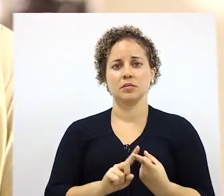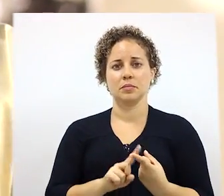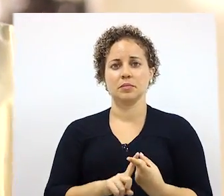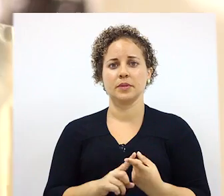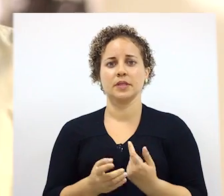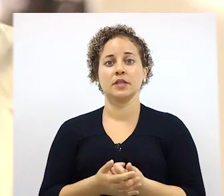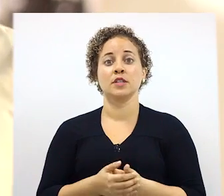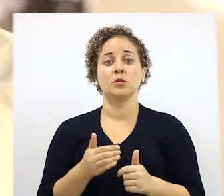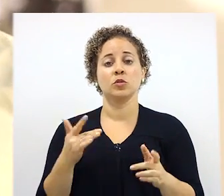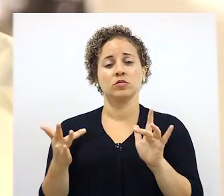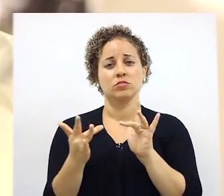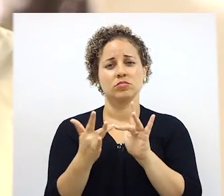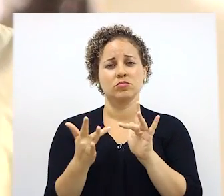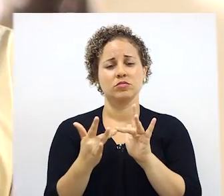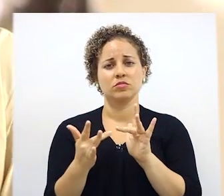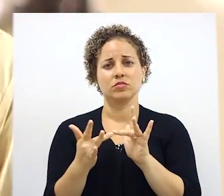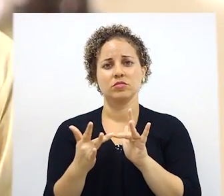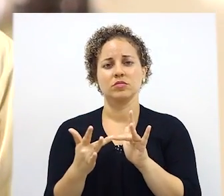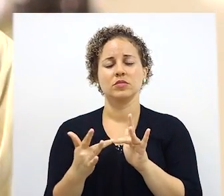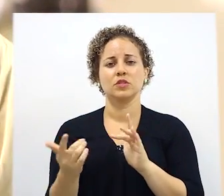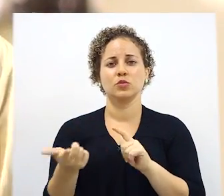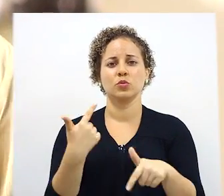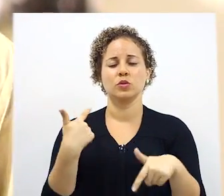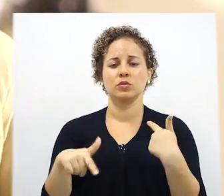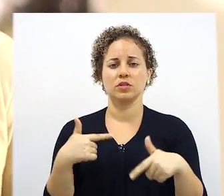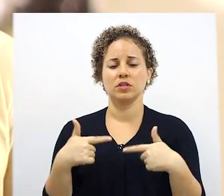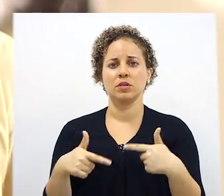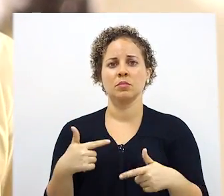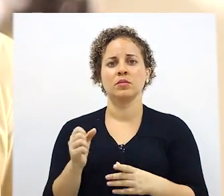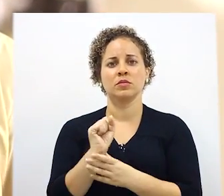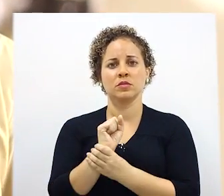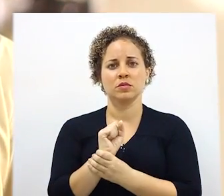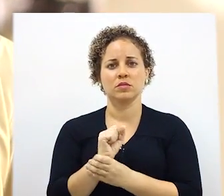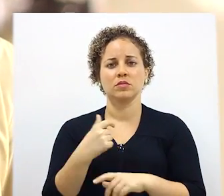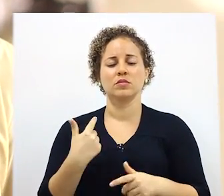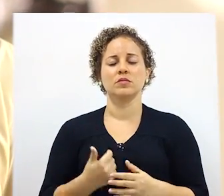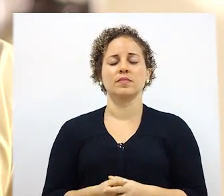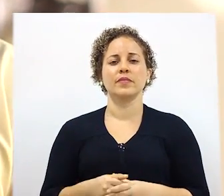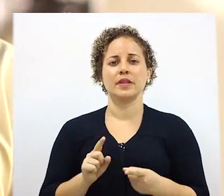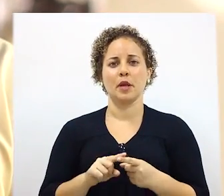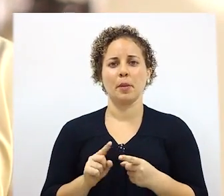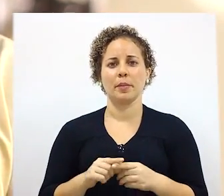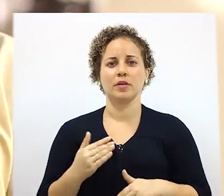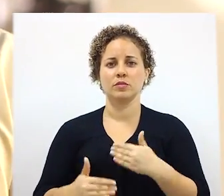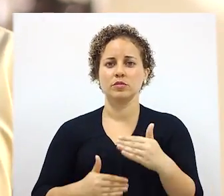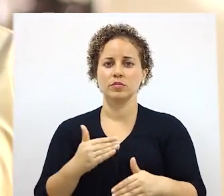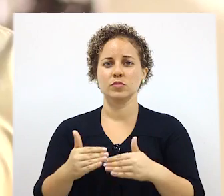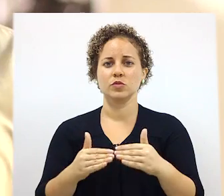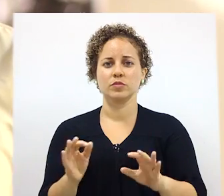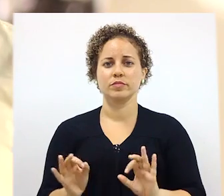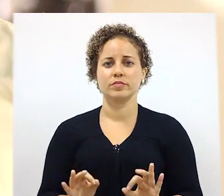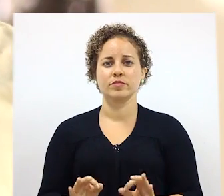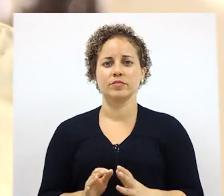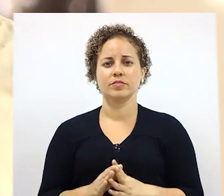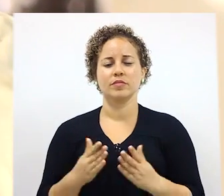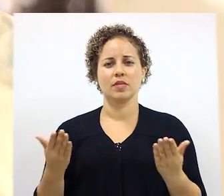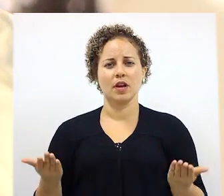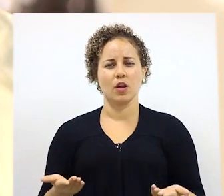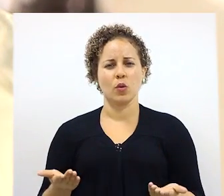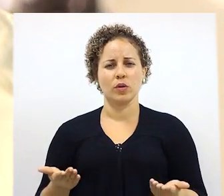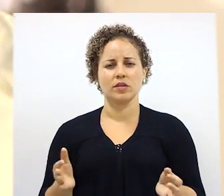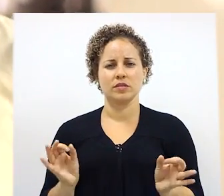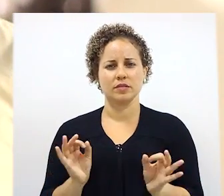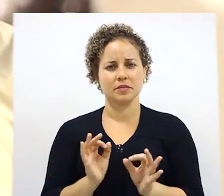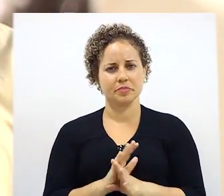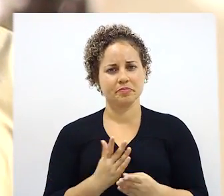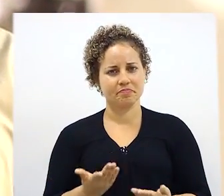estar associados aí ao técnico de segurança, ao engenheiro de segurança, para poder manter essa estrutura funcionando. Agora, para a gente fechar,